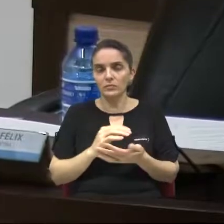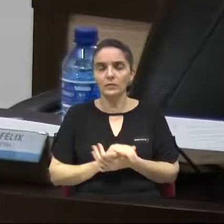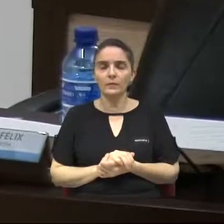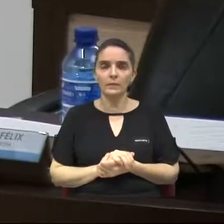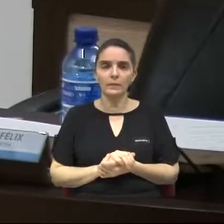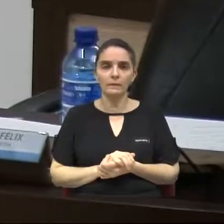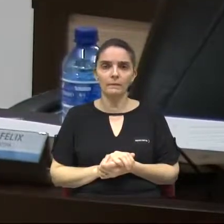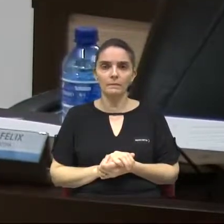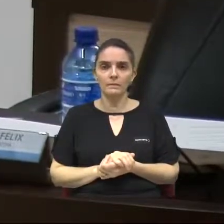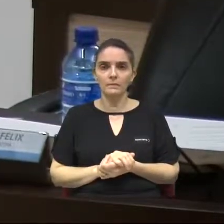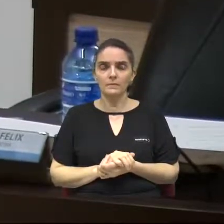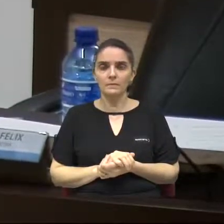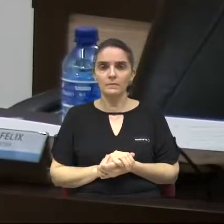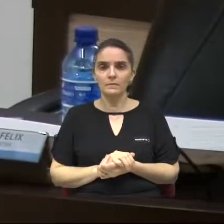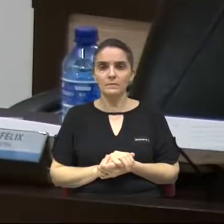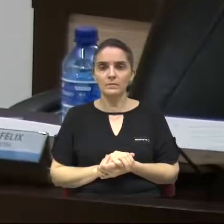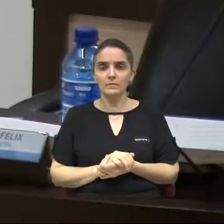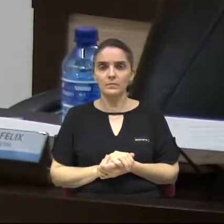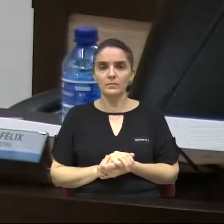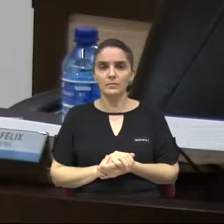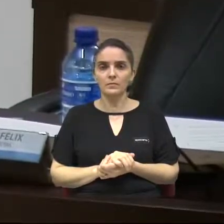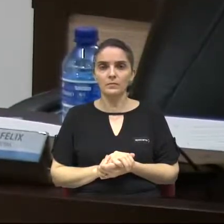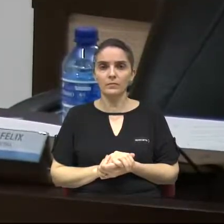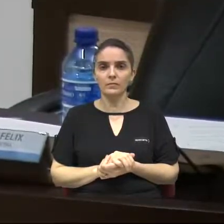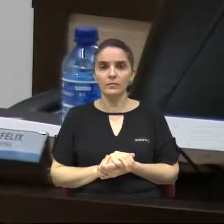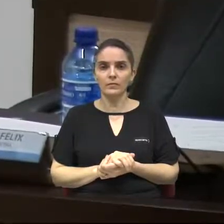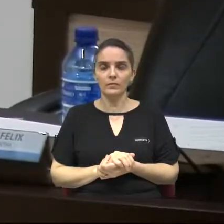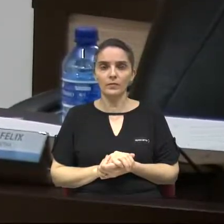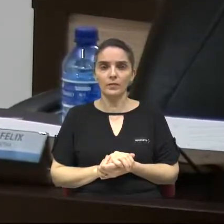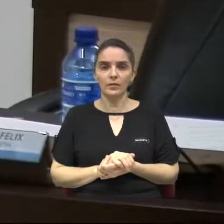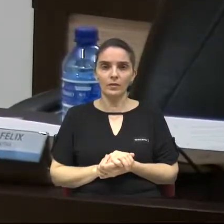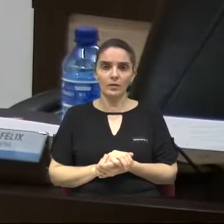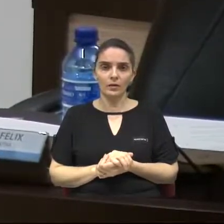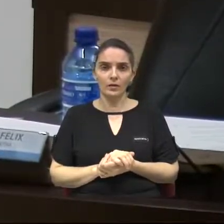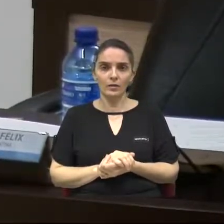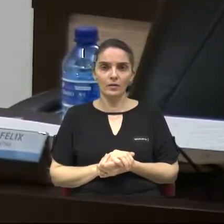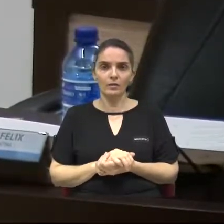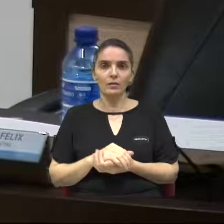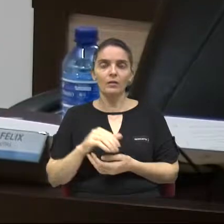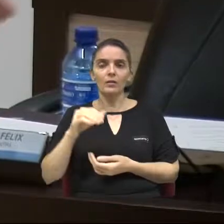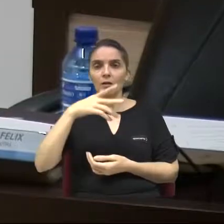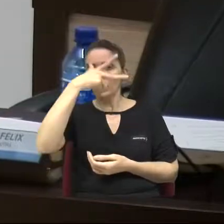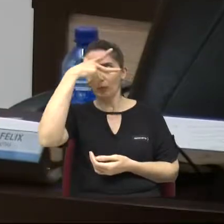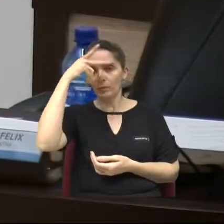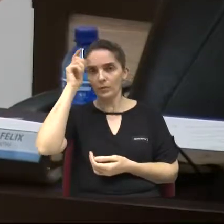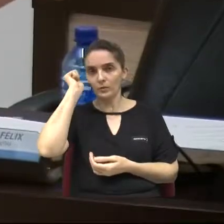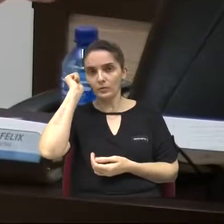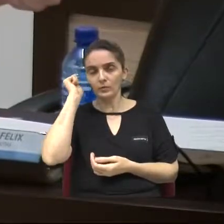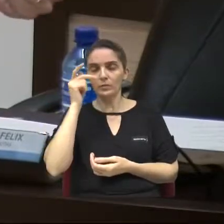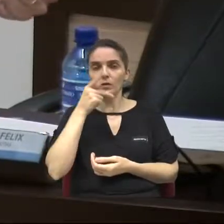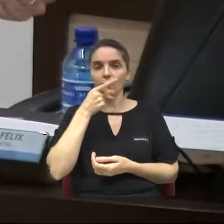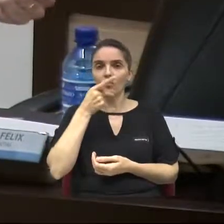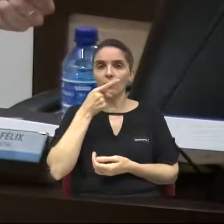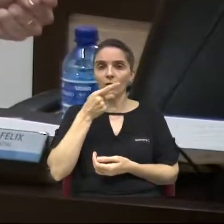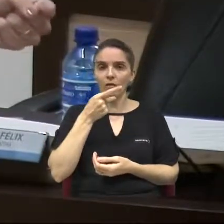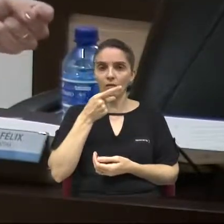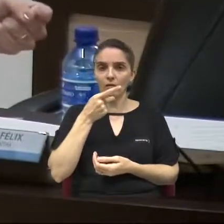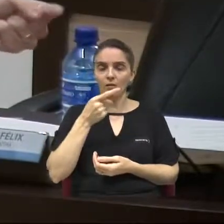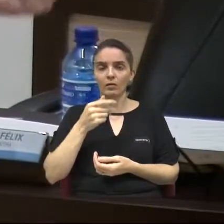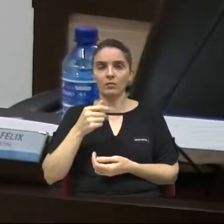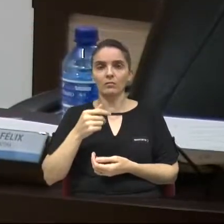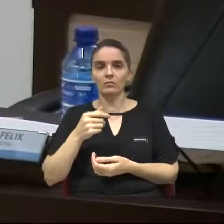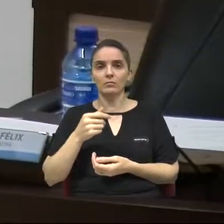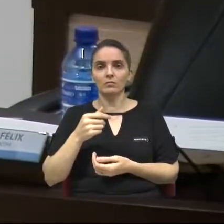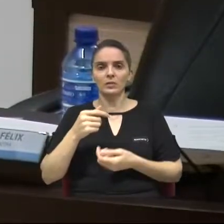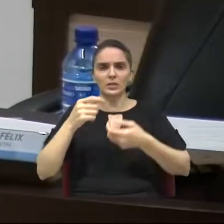Então, não tem ligação e ingerência do executivo o fato